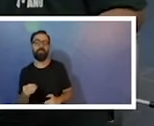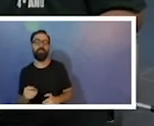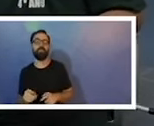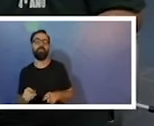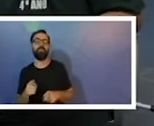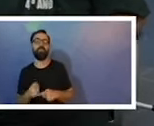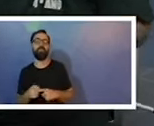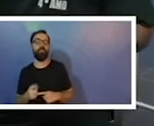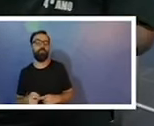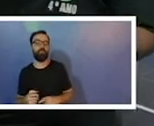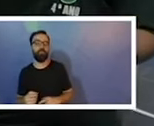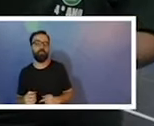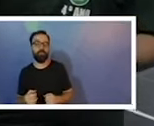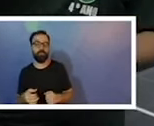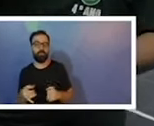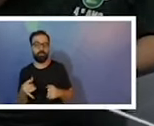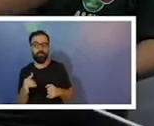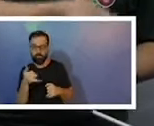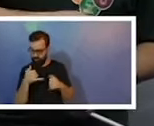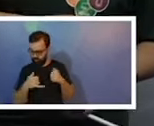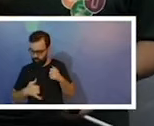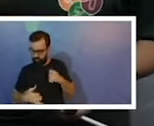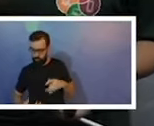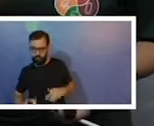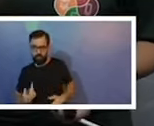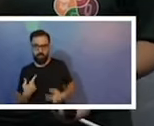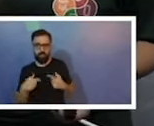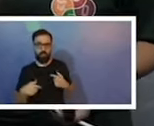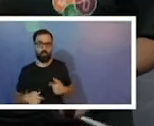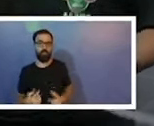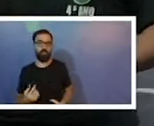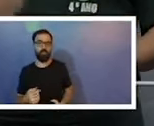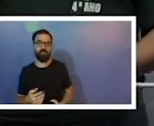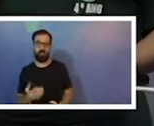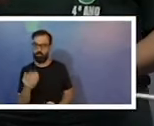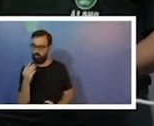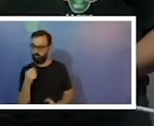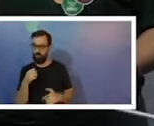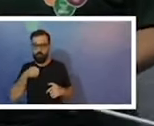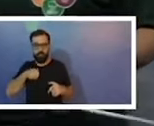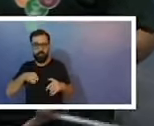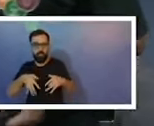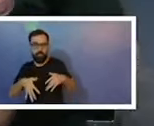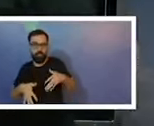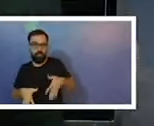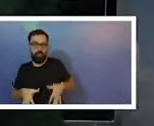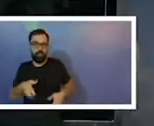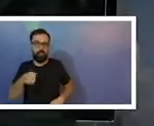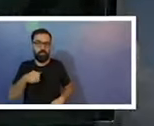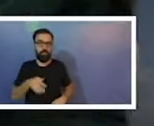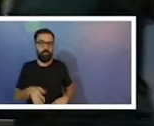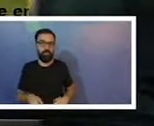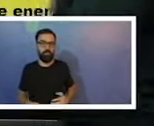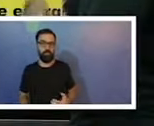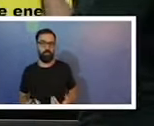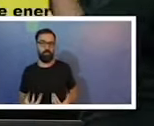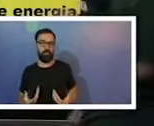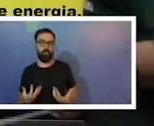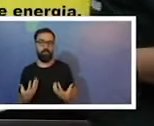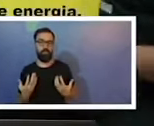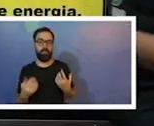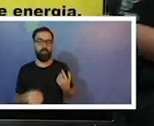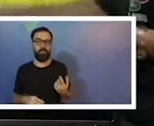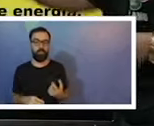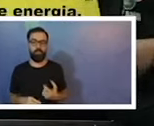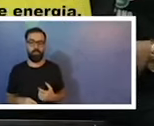Então, os seres vivos se alimentam de outros seres vivos. E isso forma uma cadeia alimentar. Na